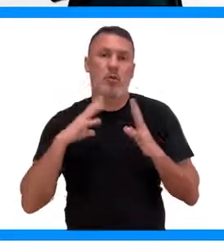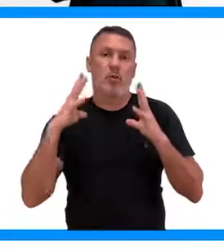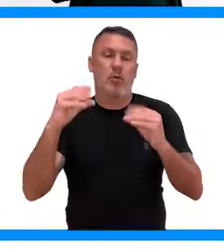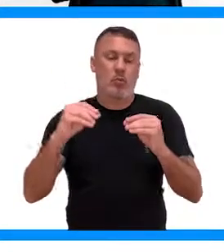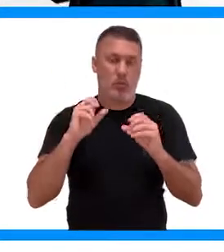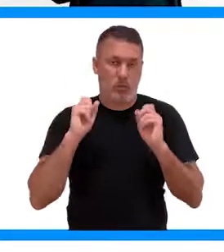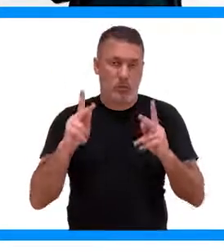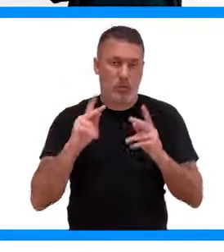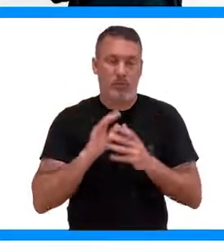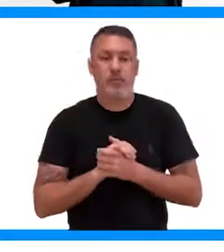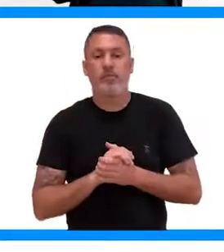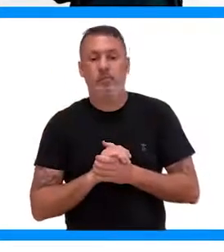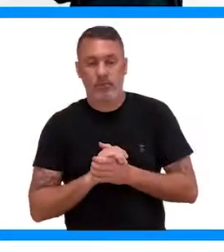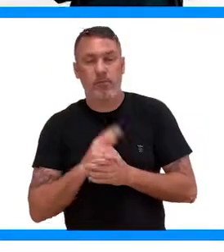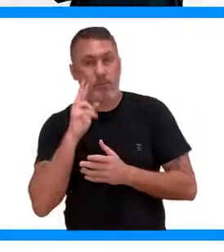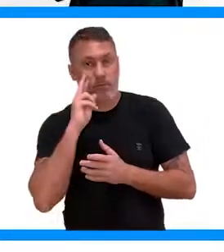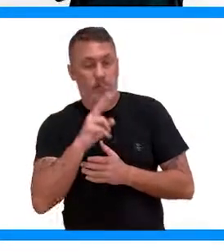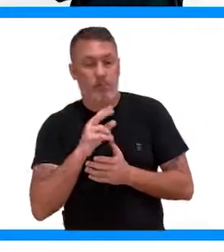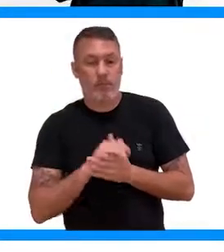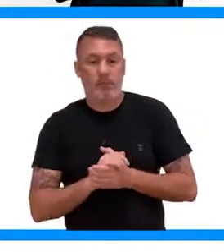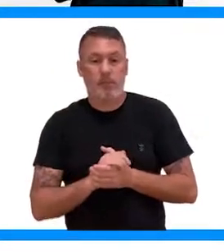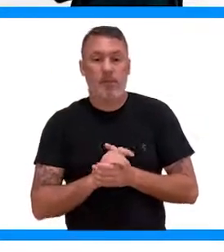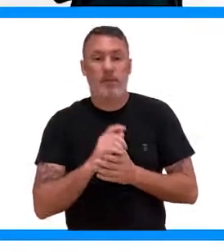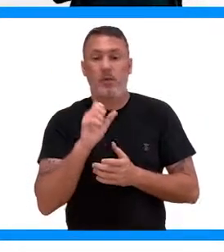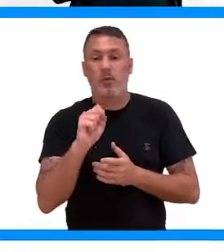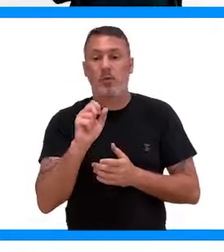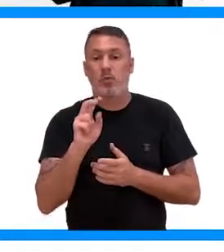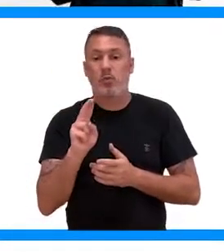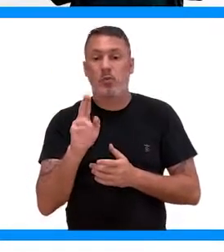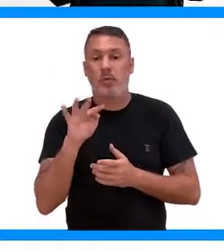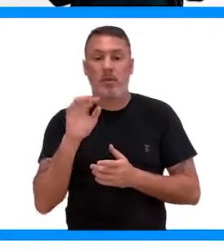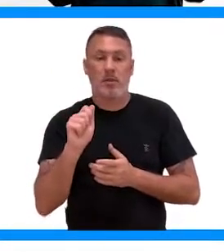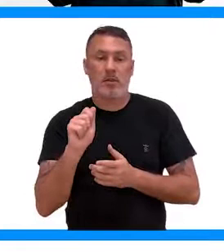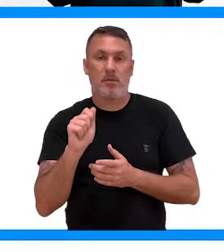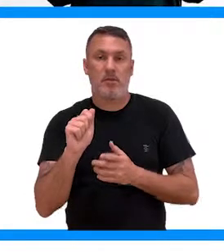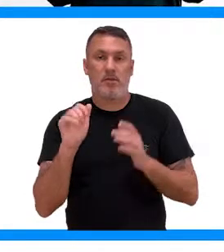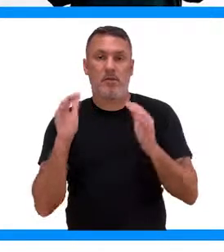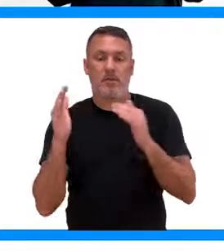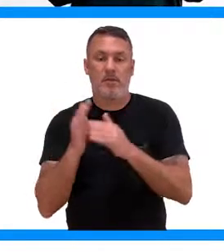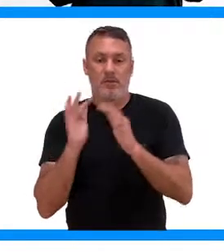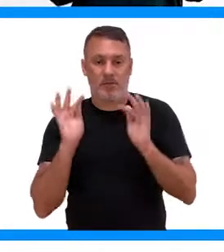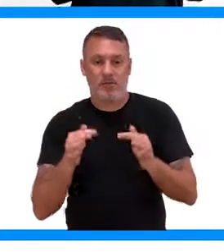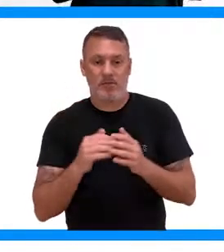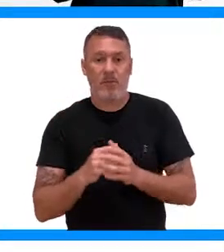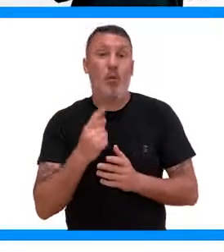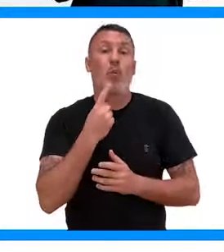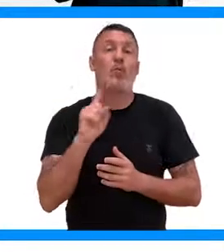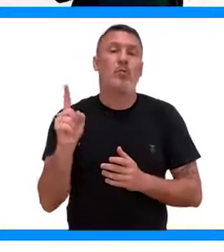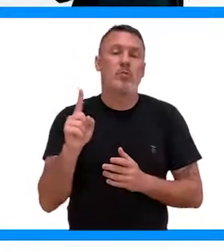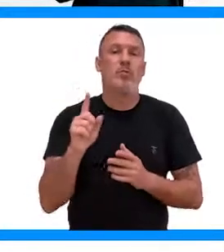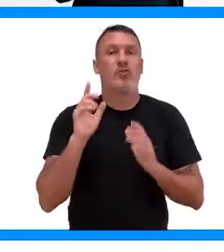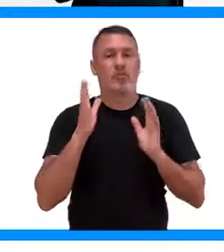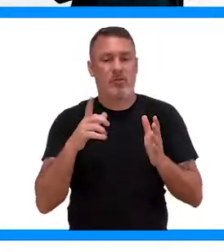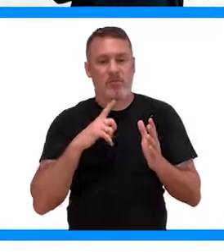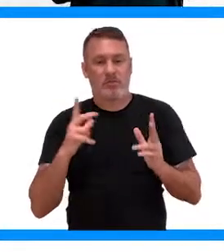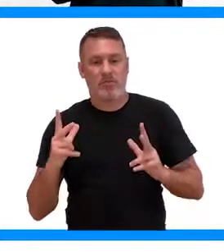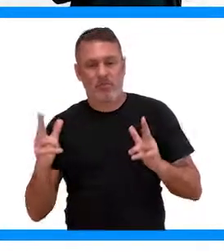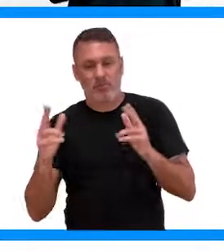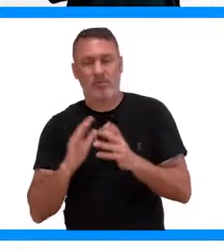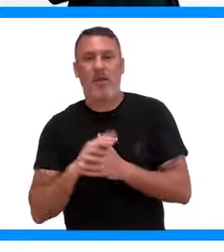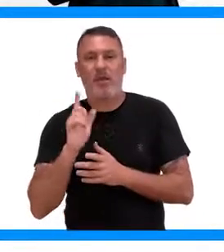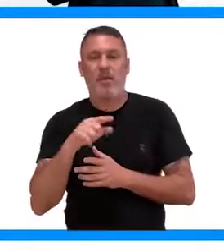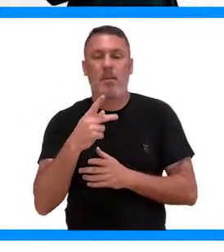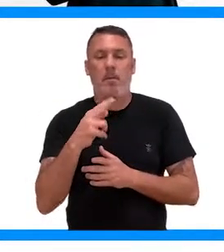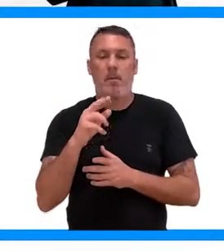facilmente e todas outras, ok? Olha só, a palavra súbita já levava acento. não é? A palavra última já